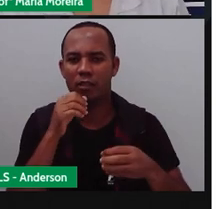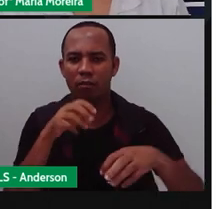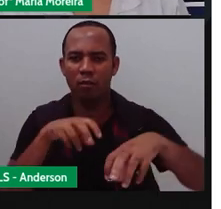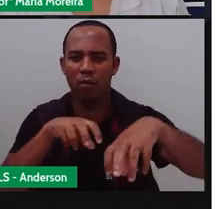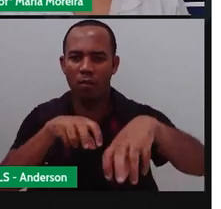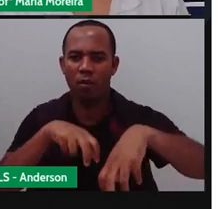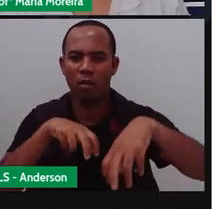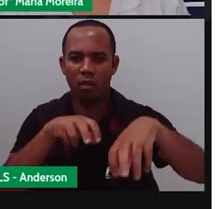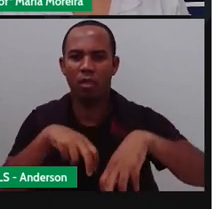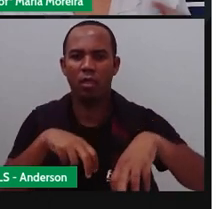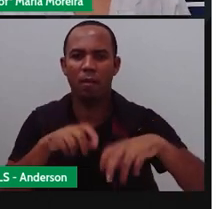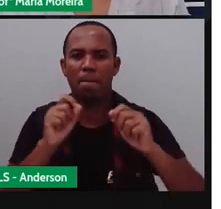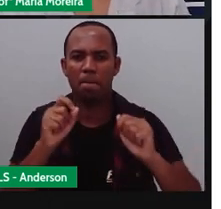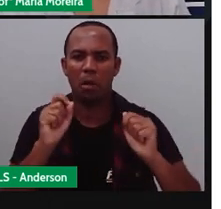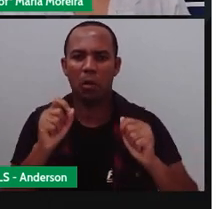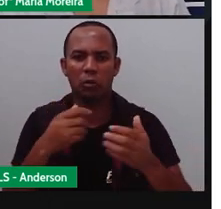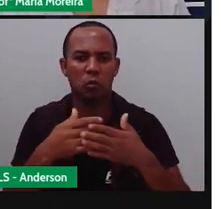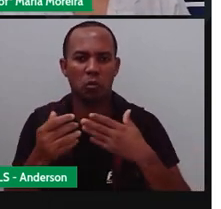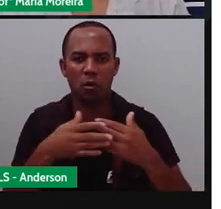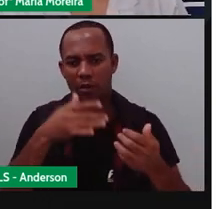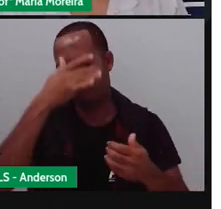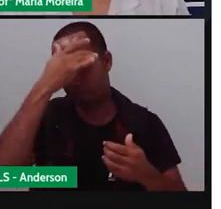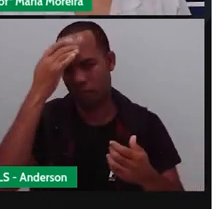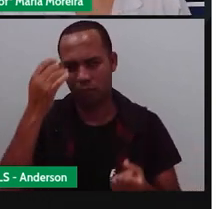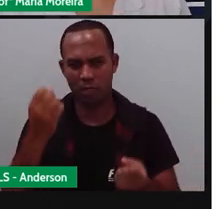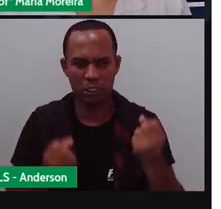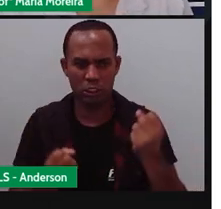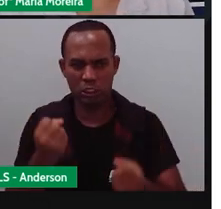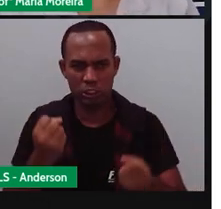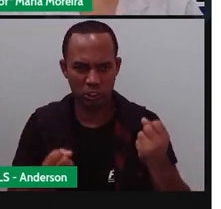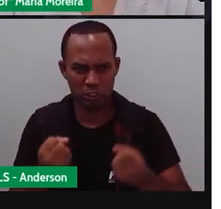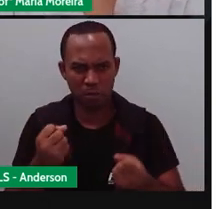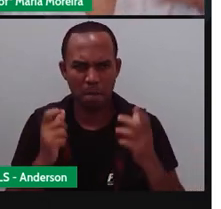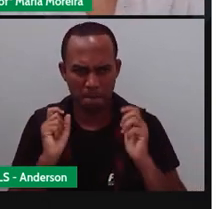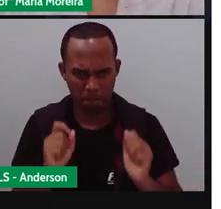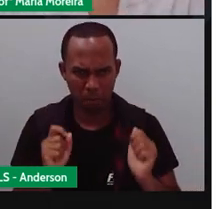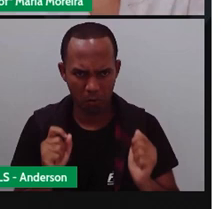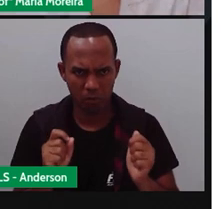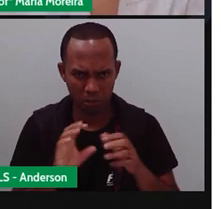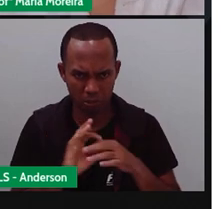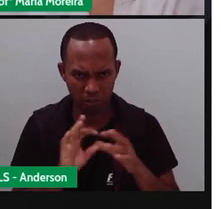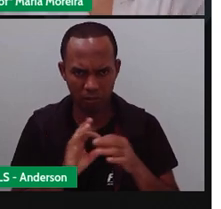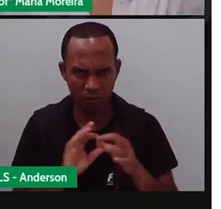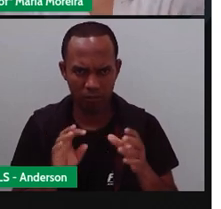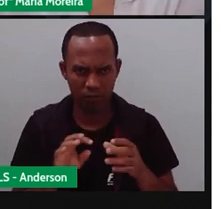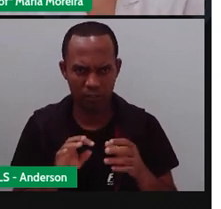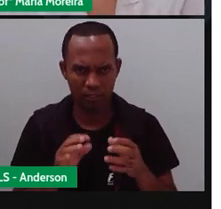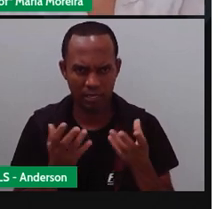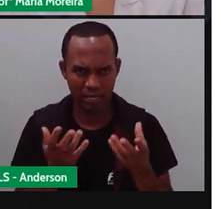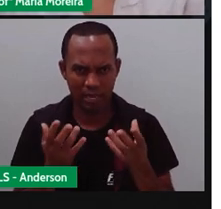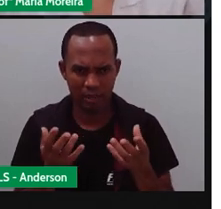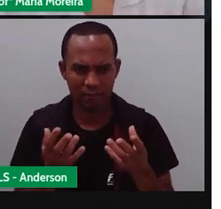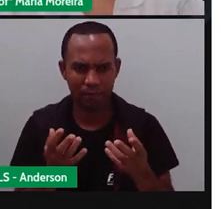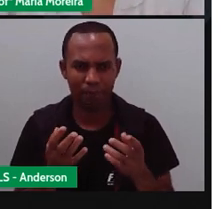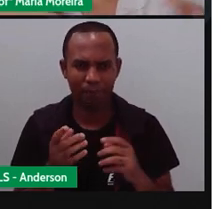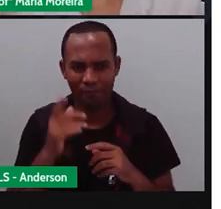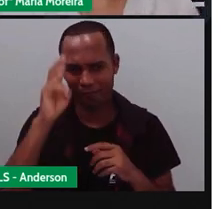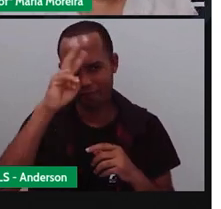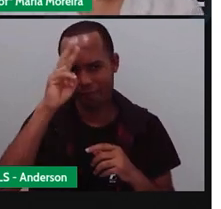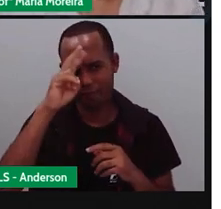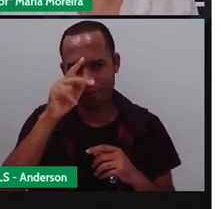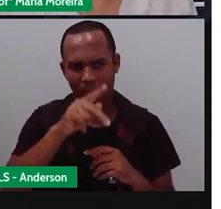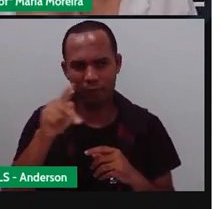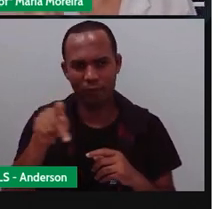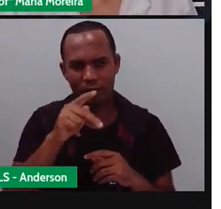lembra que a pro falou aqui com vocês olha eu tenho uma vontade enorme porque ele realmente é imponente ele é grande né Que